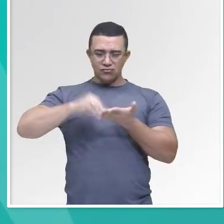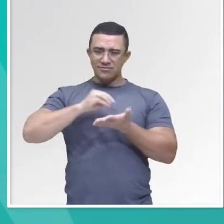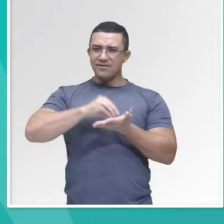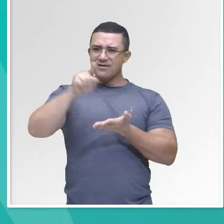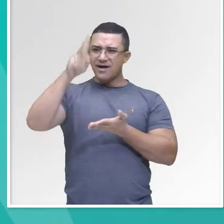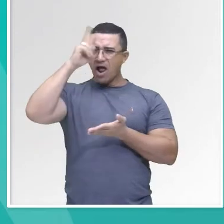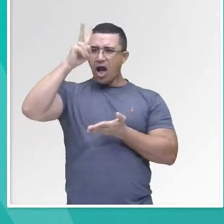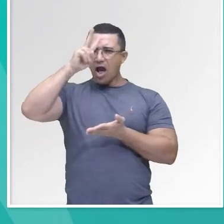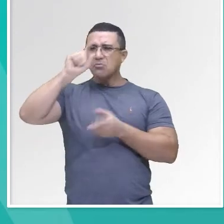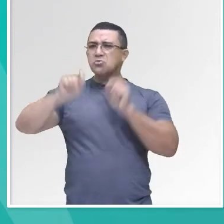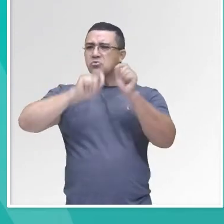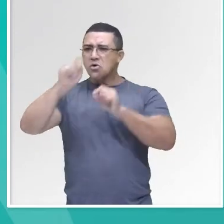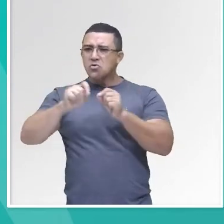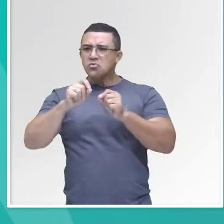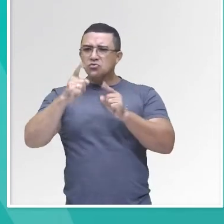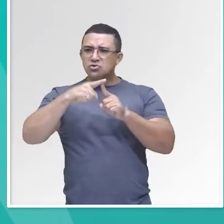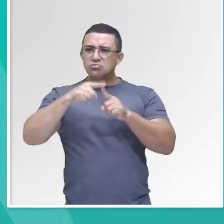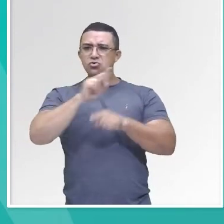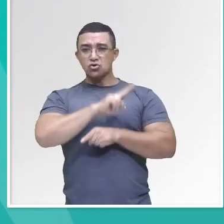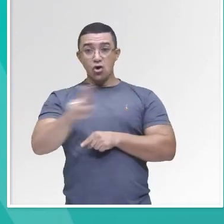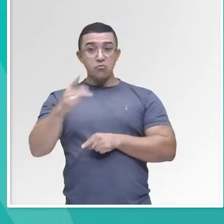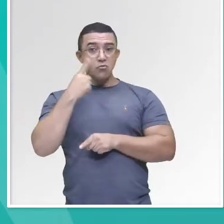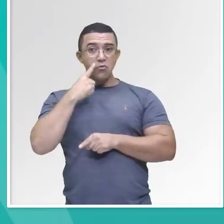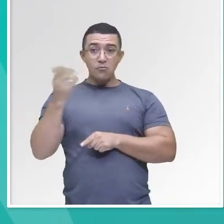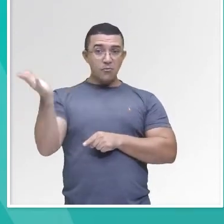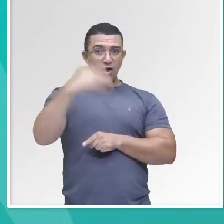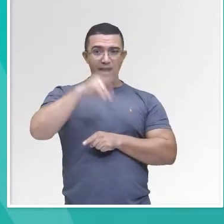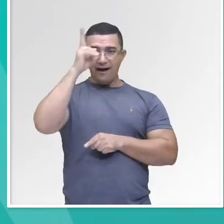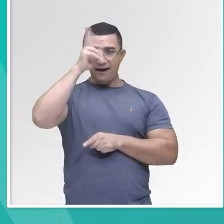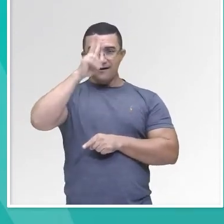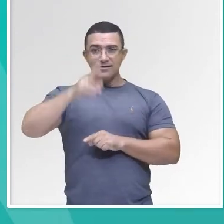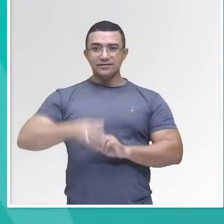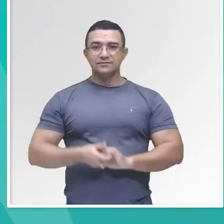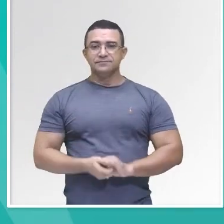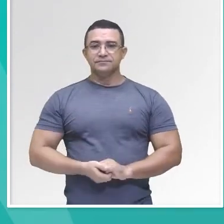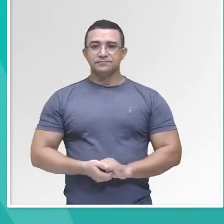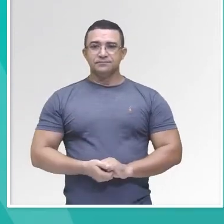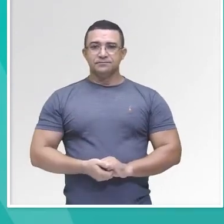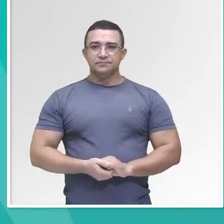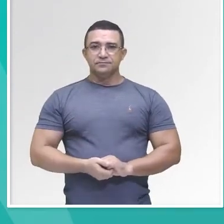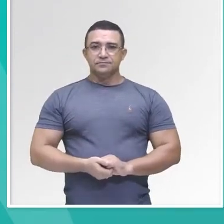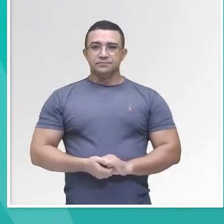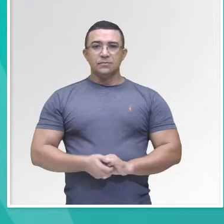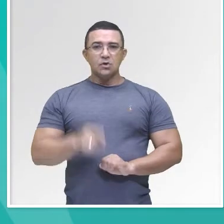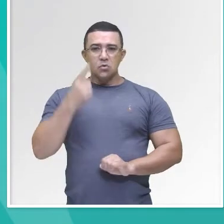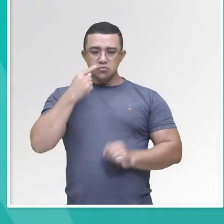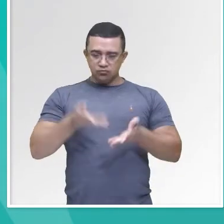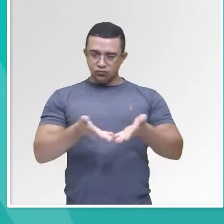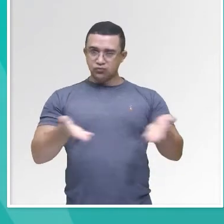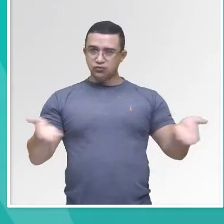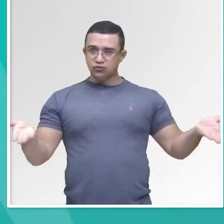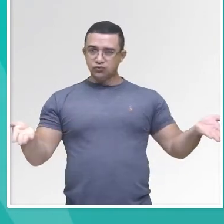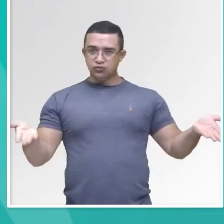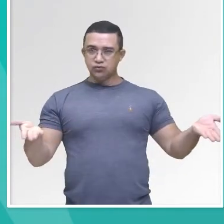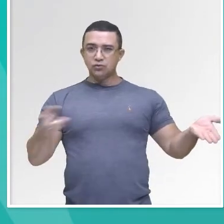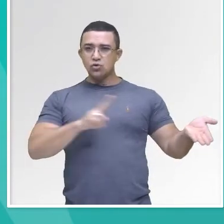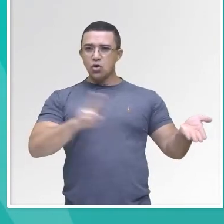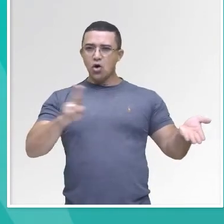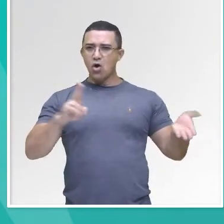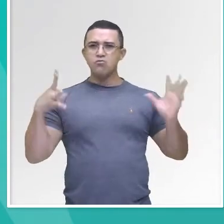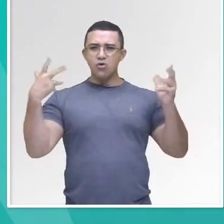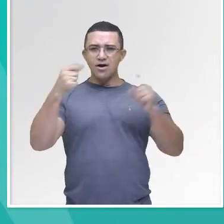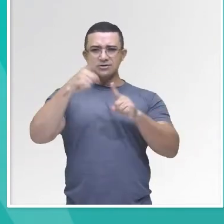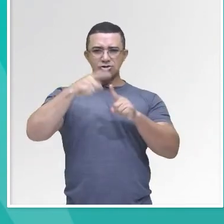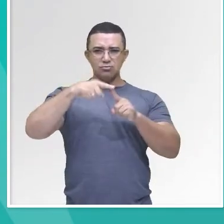o xadrez? Não? Então, vamos relembrar? Então, aqui já vai aparecer as nossas peças,